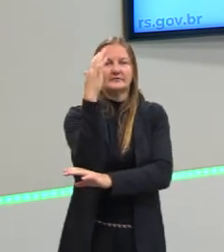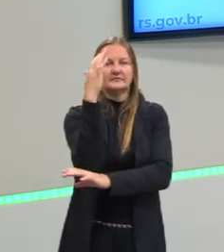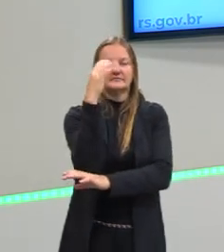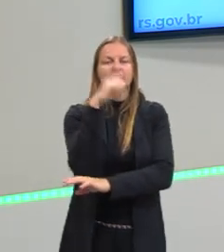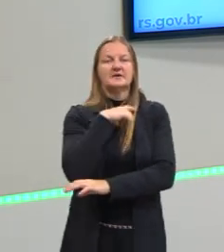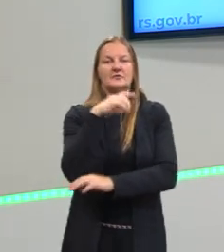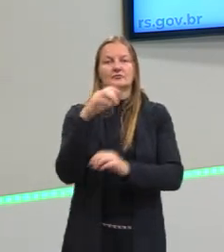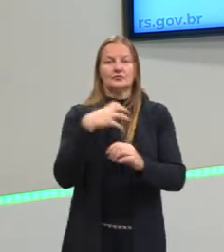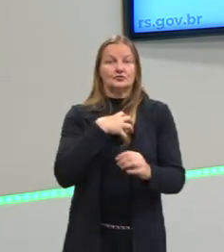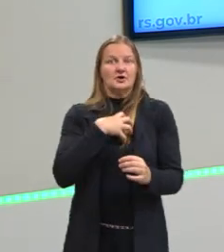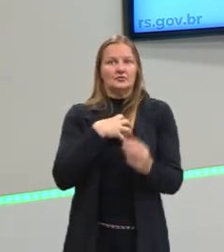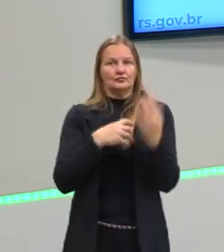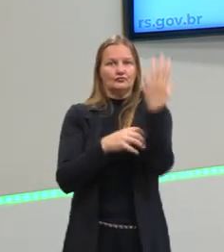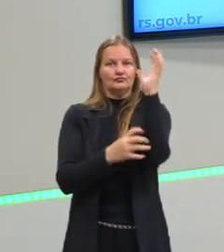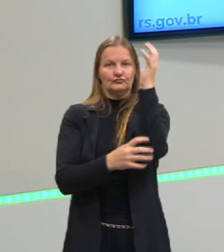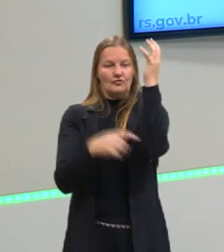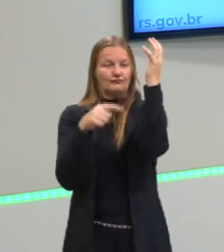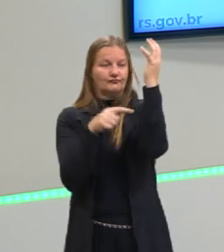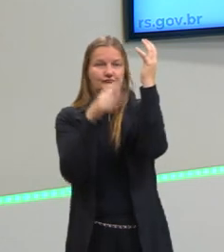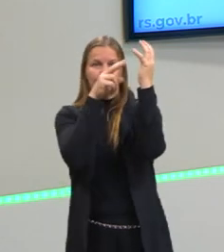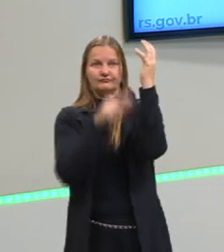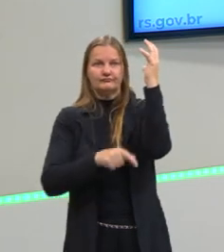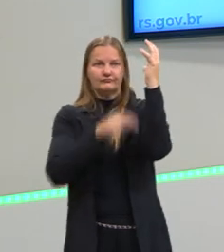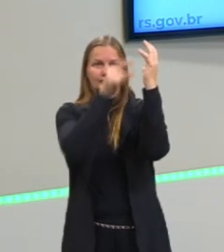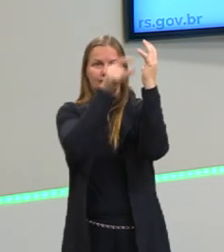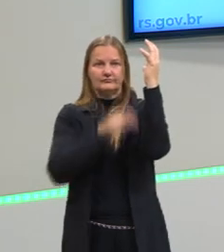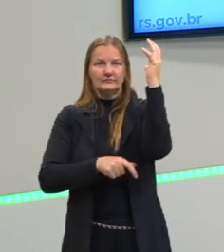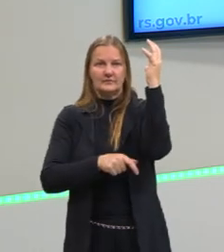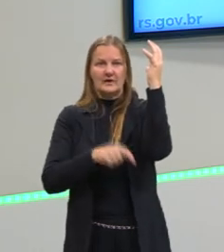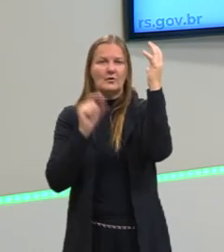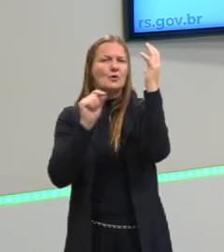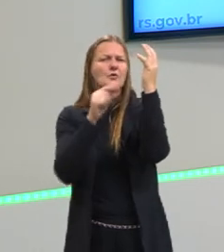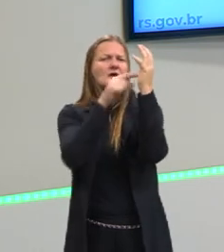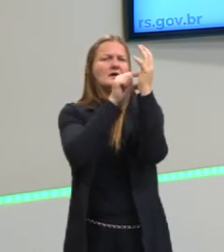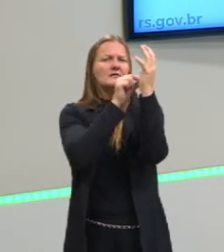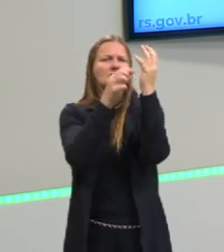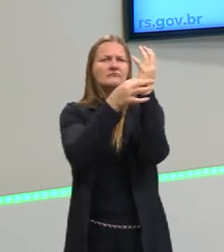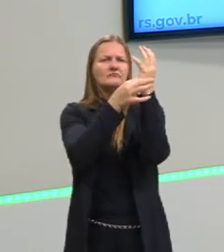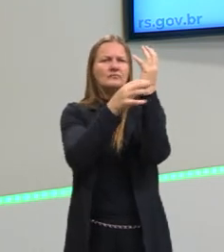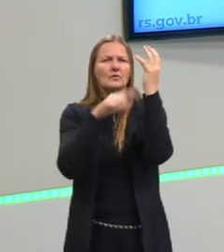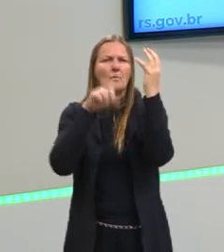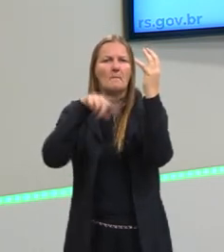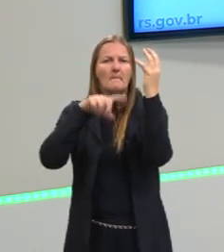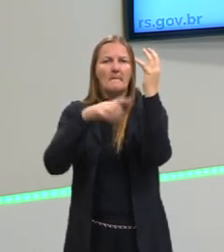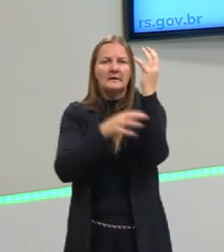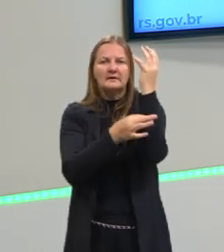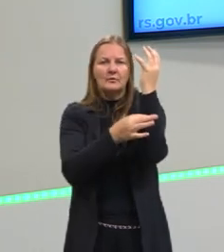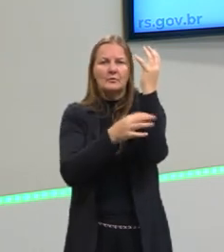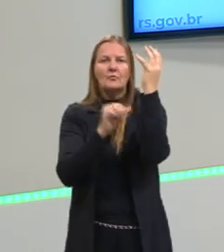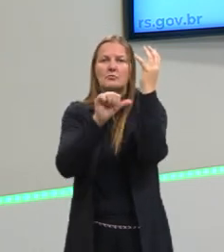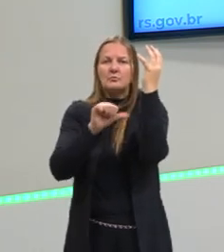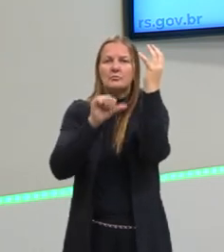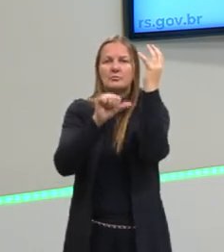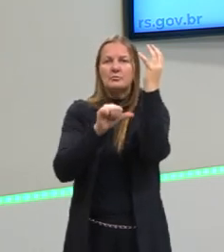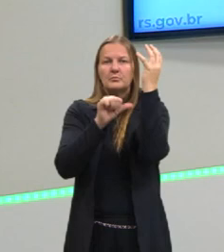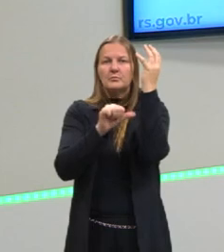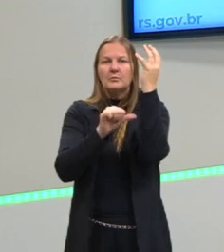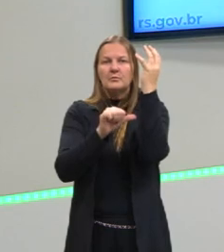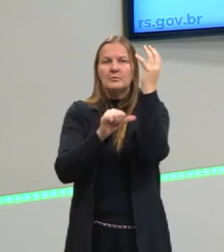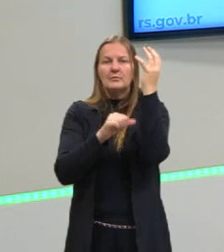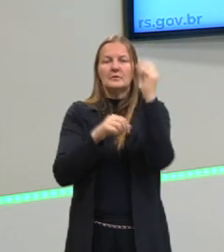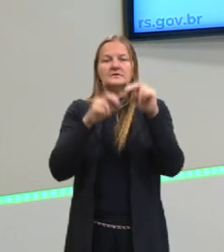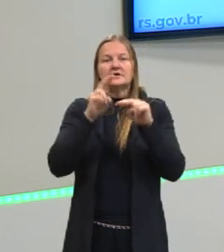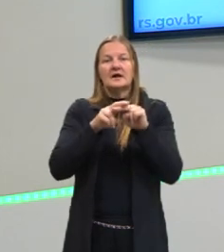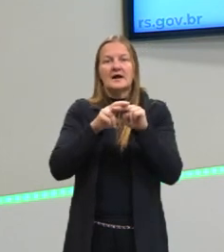tem a forma da árvore mas a matéria do que a árvore é feita ela se modifica ela pode ser